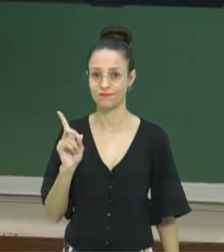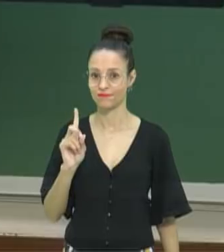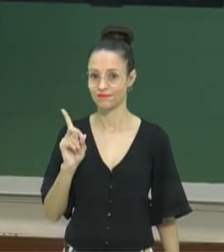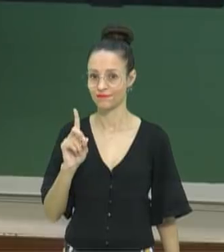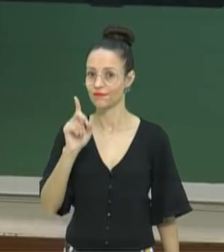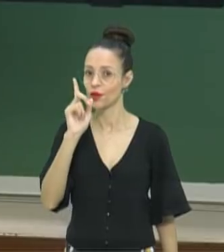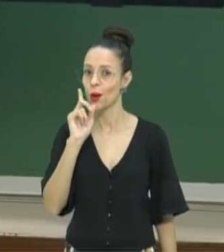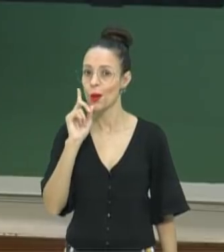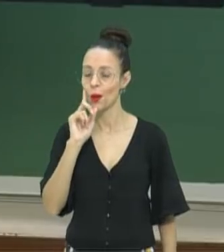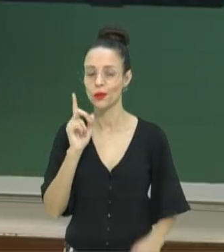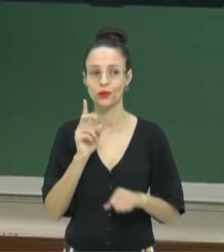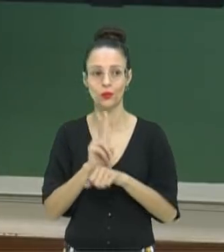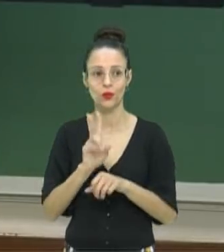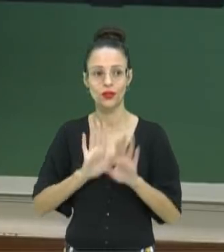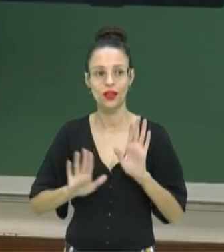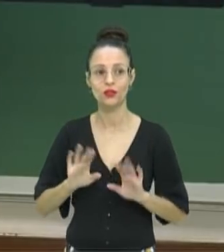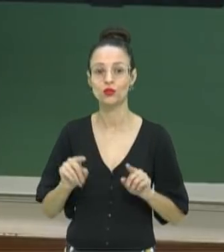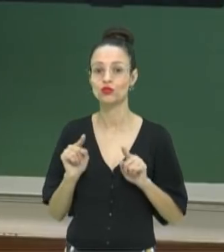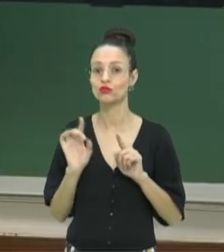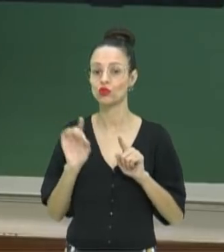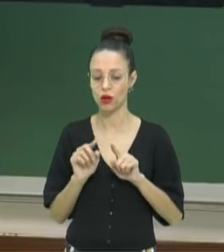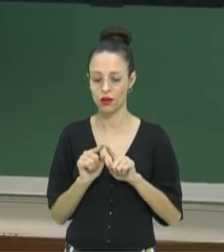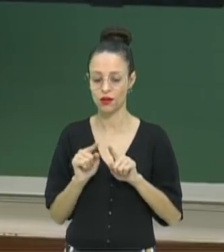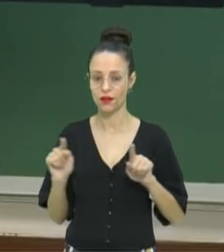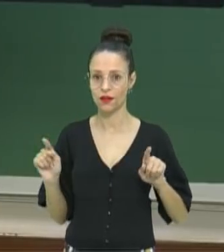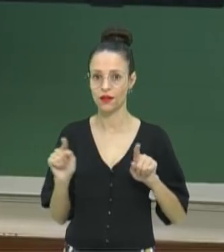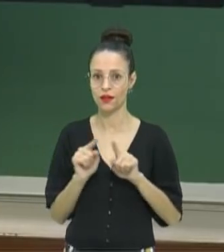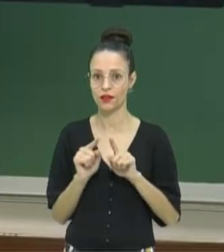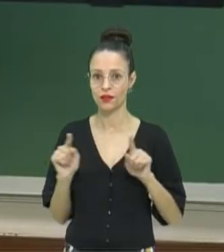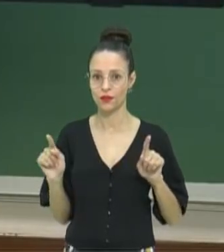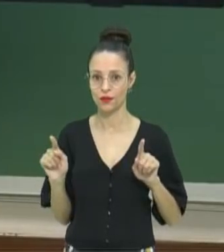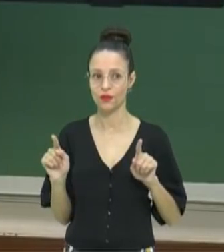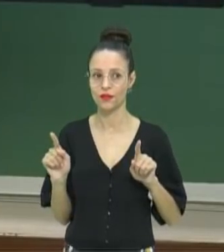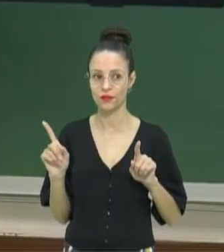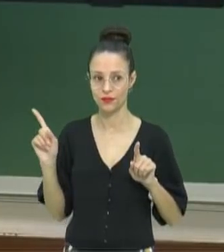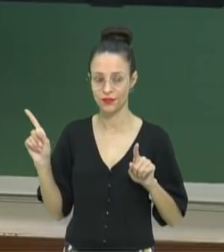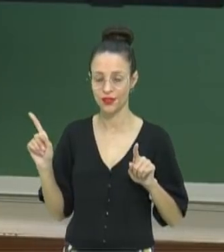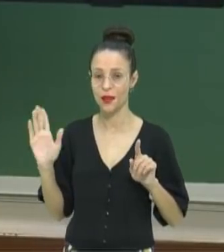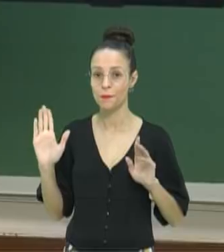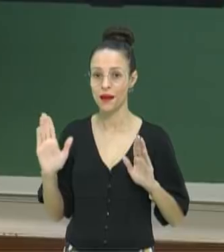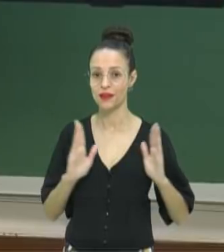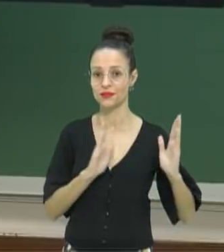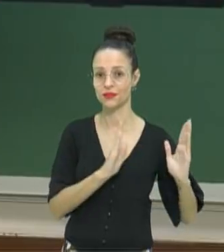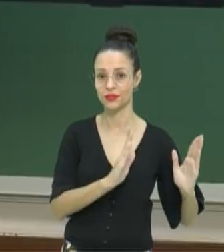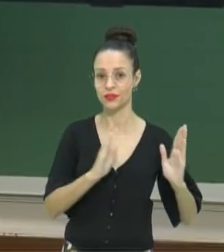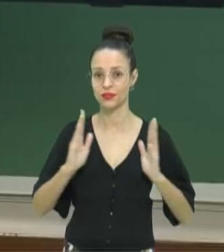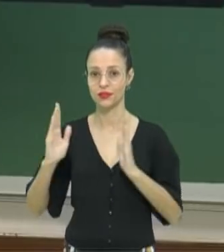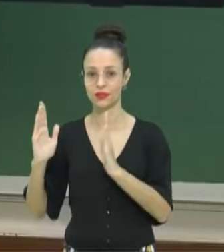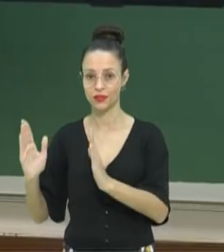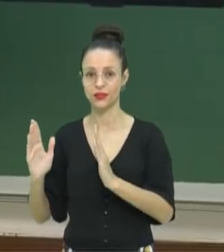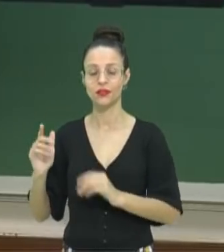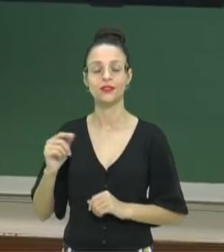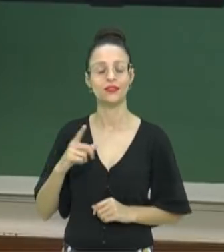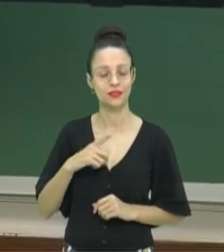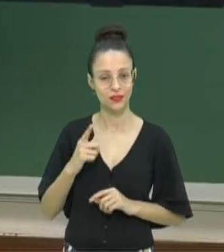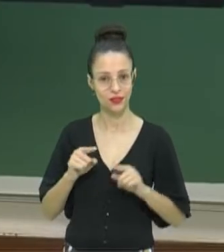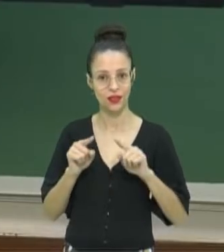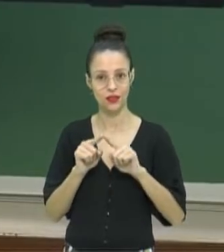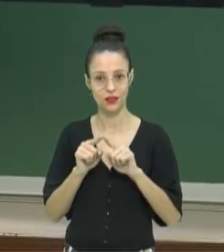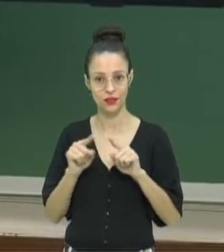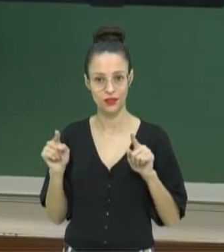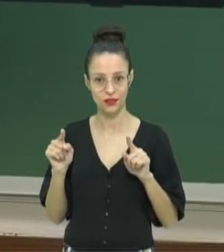Não, cuidado. 5 é apenas essa medida aqui, ó. Entre o retângulo amarelo e o